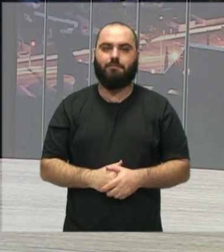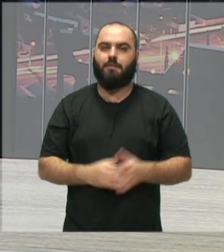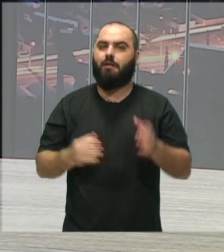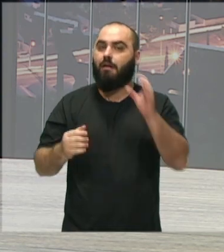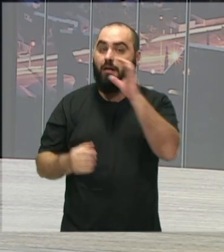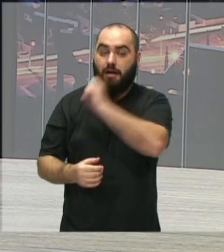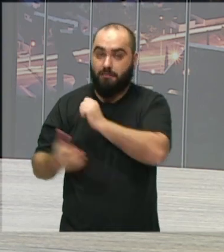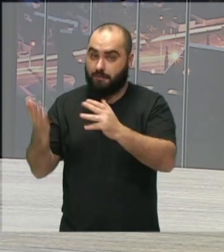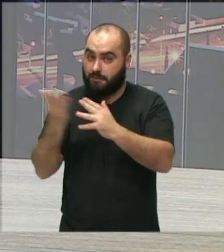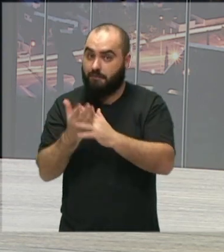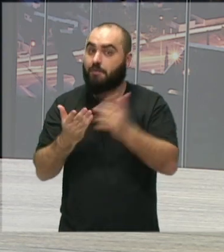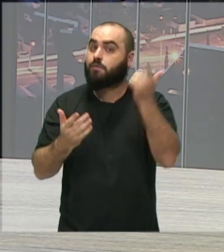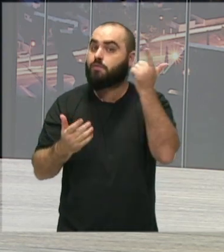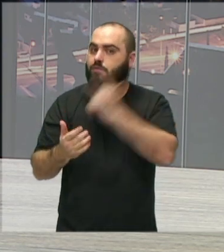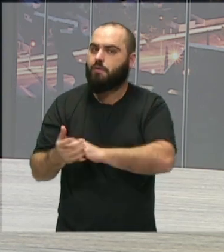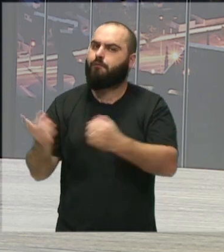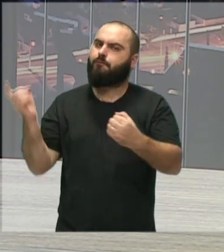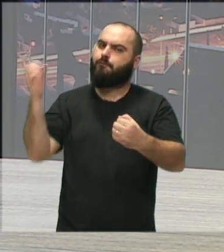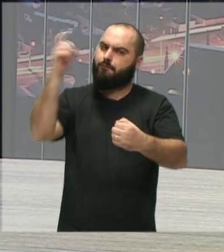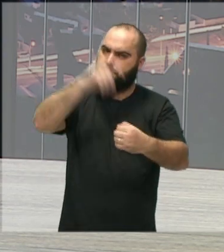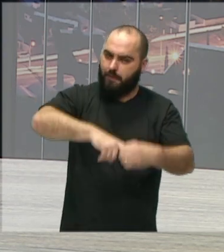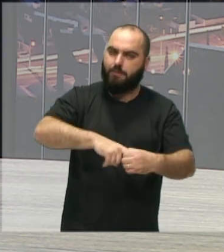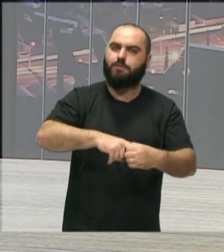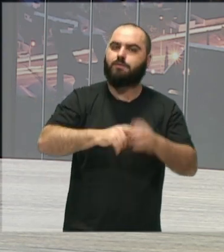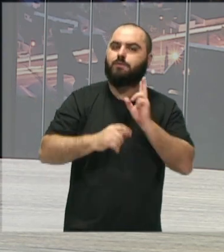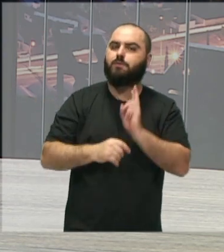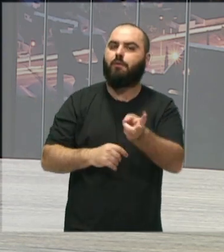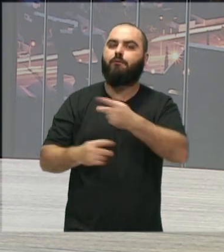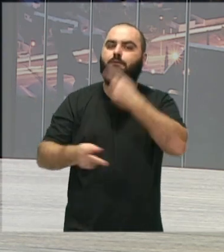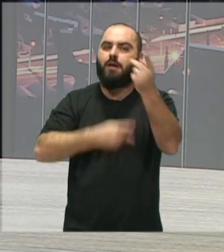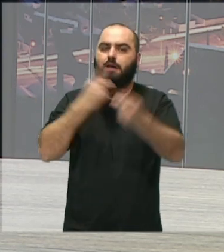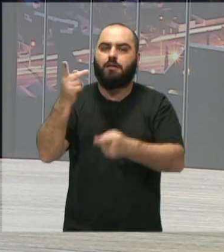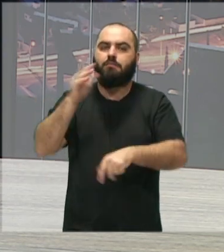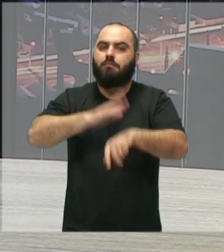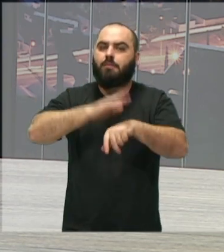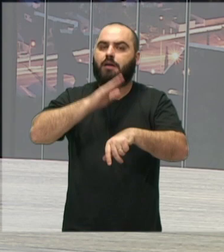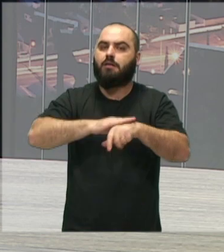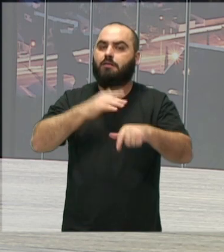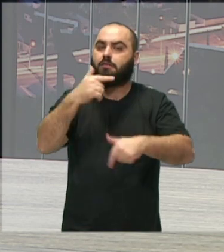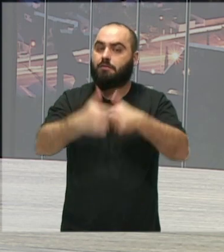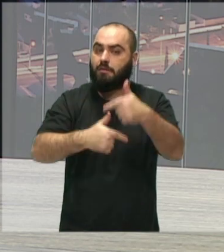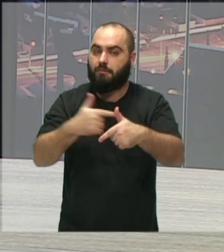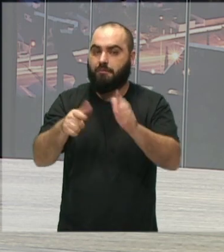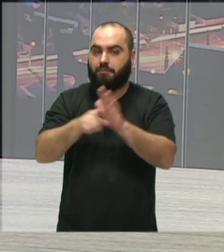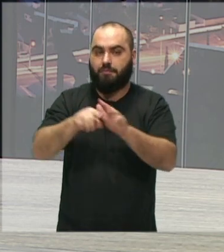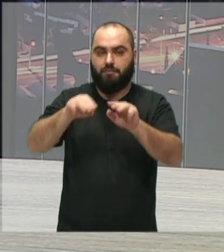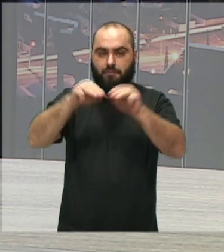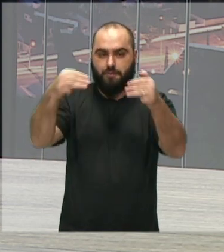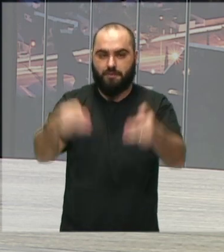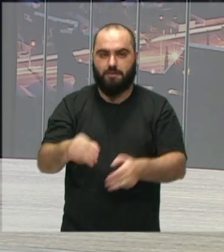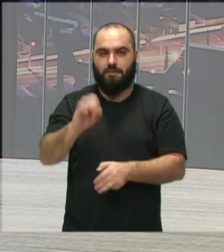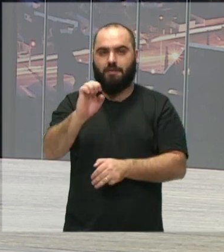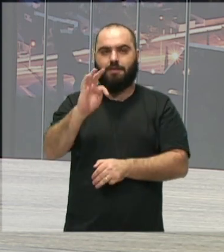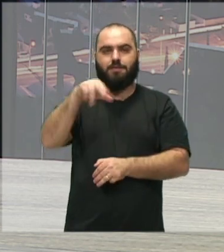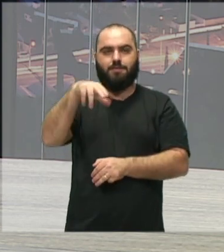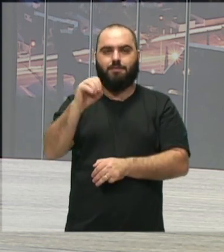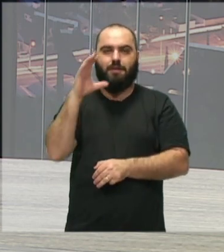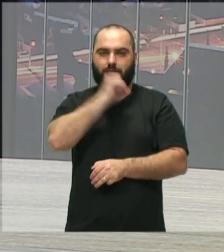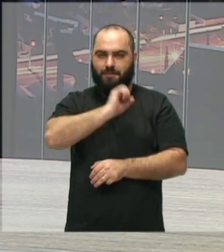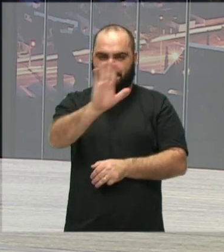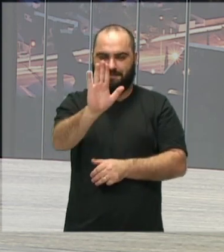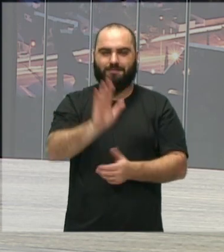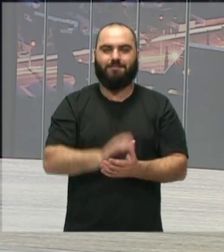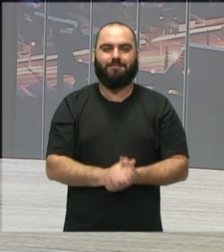fazer mais um pequeno intervalo. Na volta, a gente continua falando mais aqui sobre as atividades do Museu Etnoarqueológico. É só um minuto, a gente já